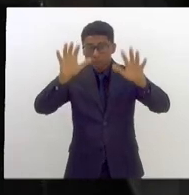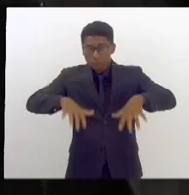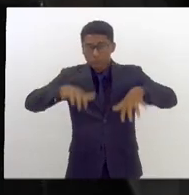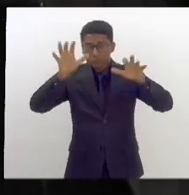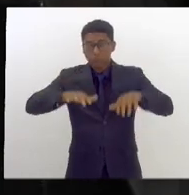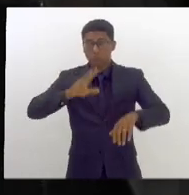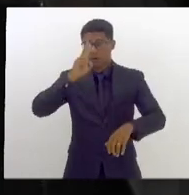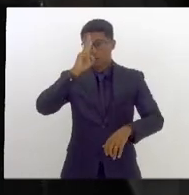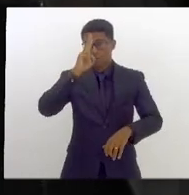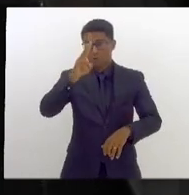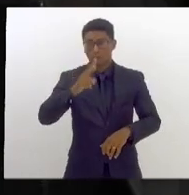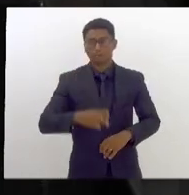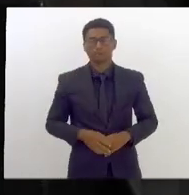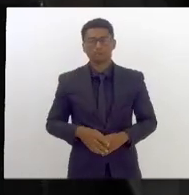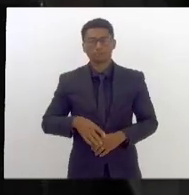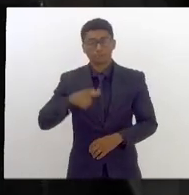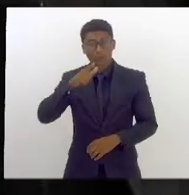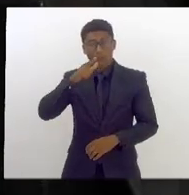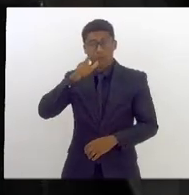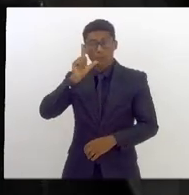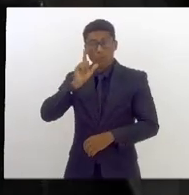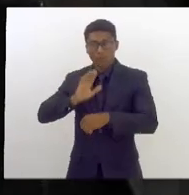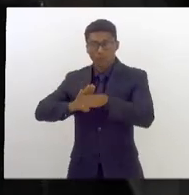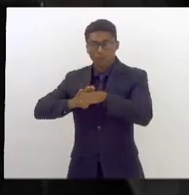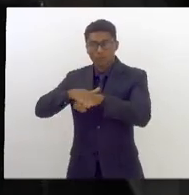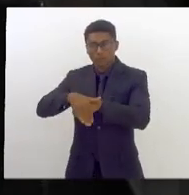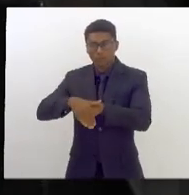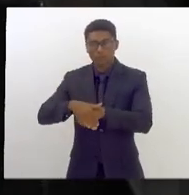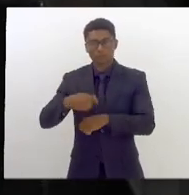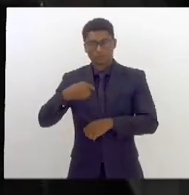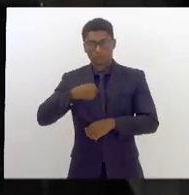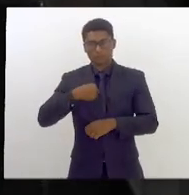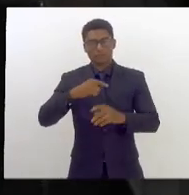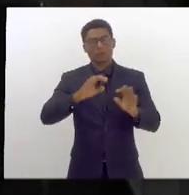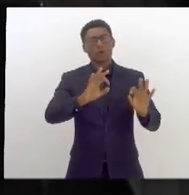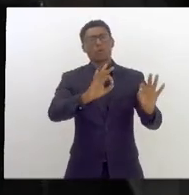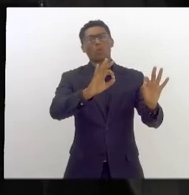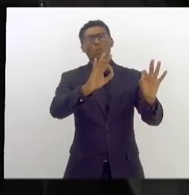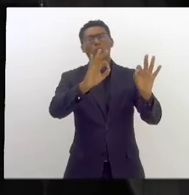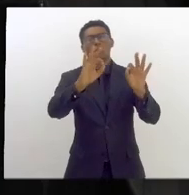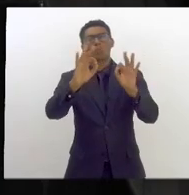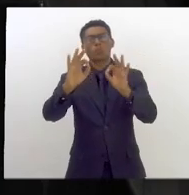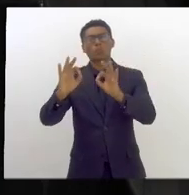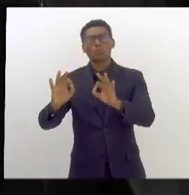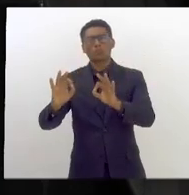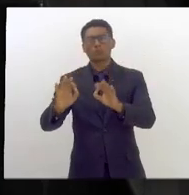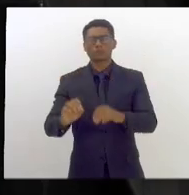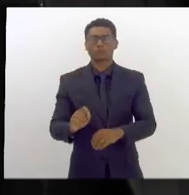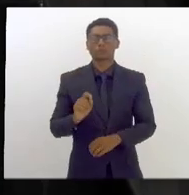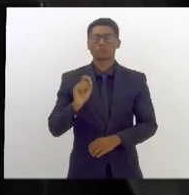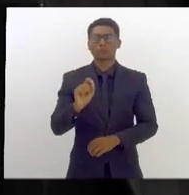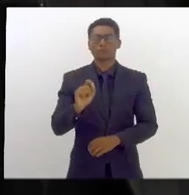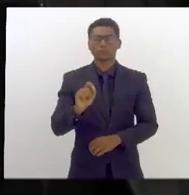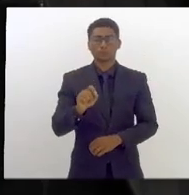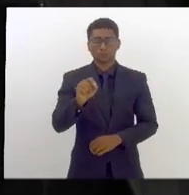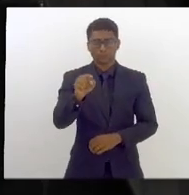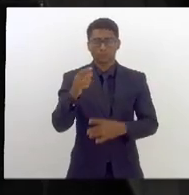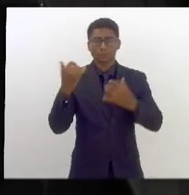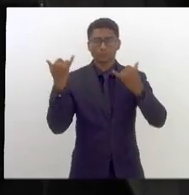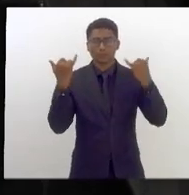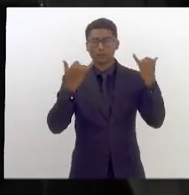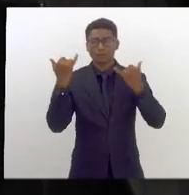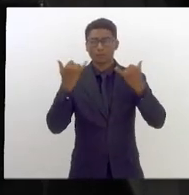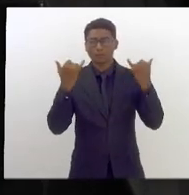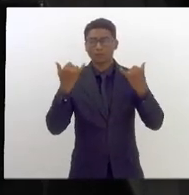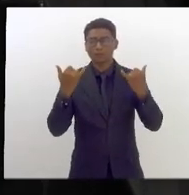assistir ontem à noite uma matéria sobre a tragédia na